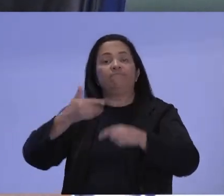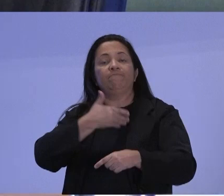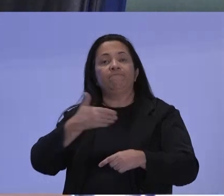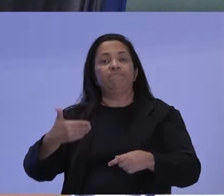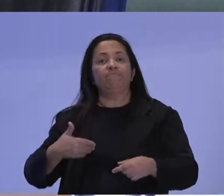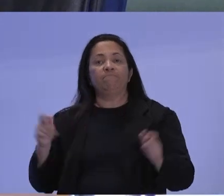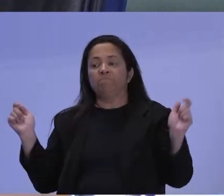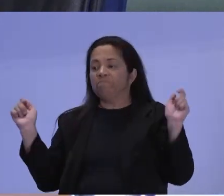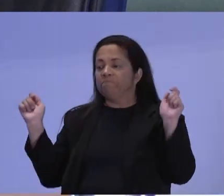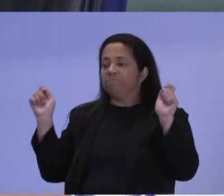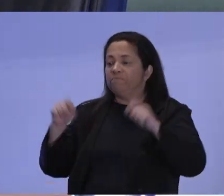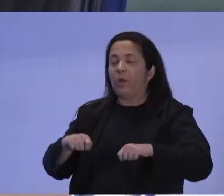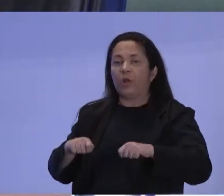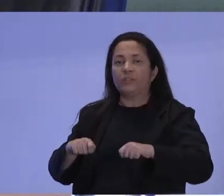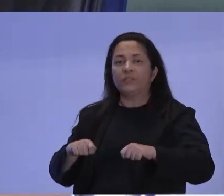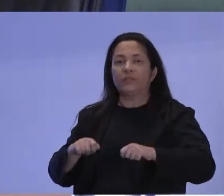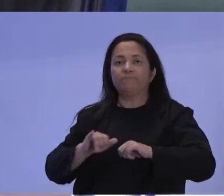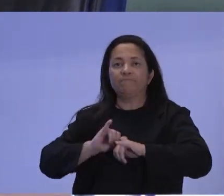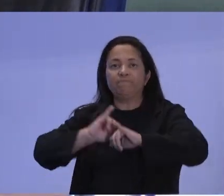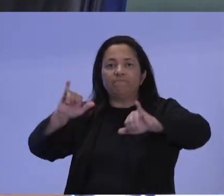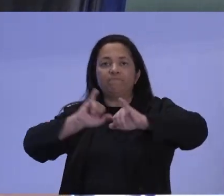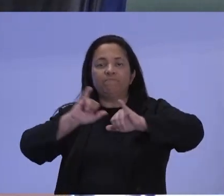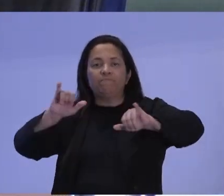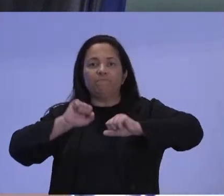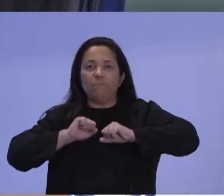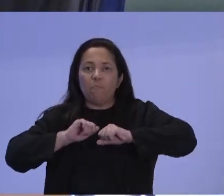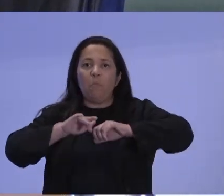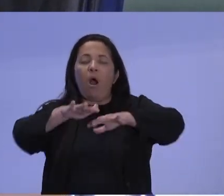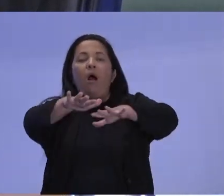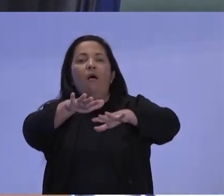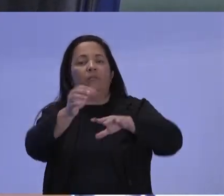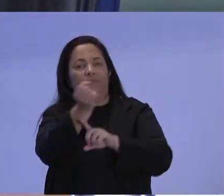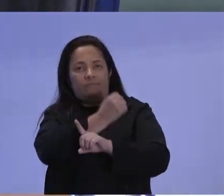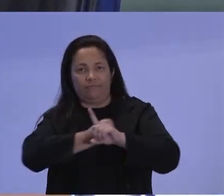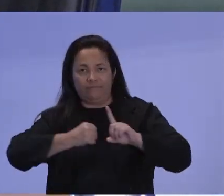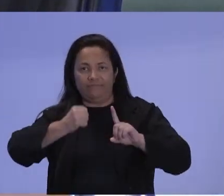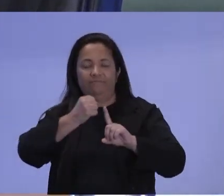podemos conseguir atingir mais pessoas ainda.